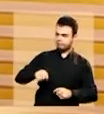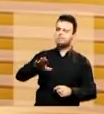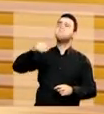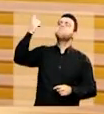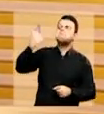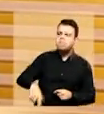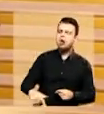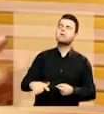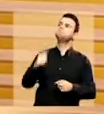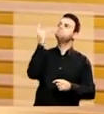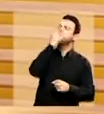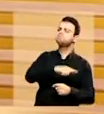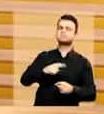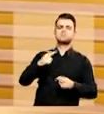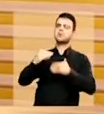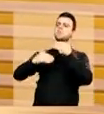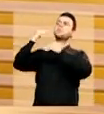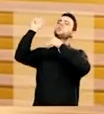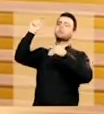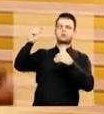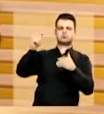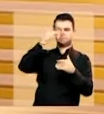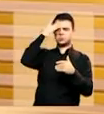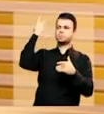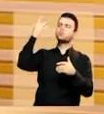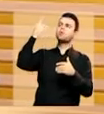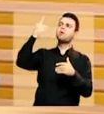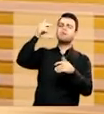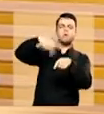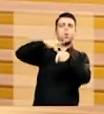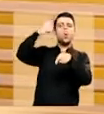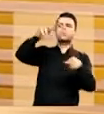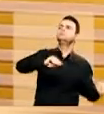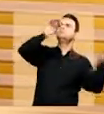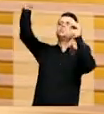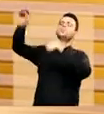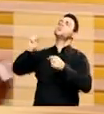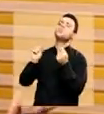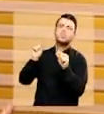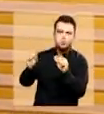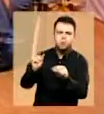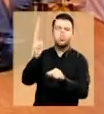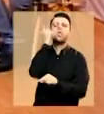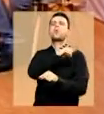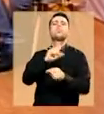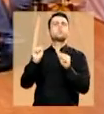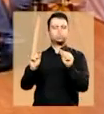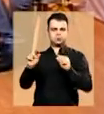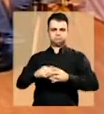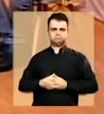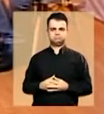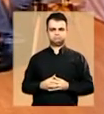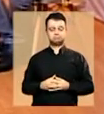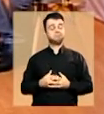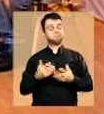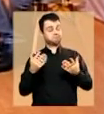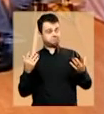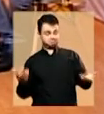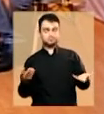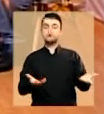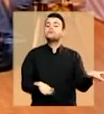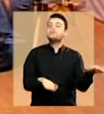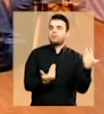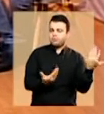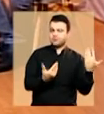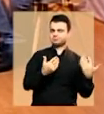de benefício para quem vai estudar lá fora ou passar uma outra experiência lá fora? O que essa pessoa ganha? É quando a gente fala de jovens,